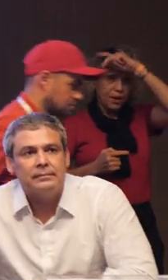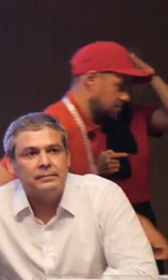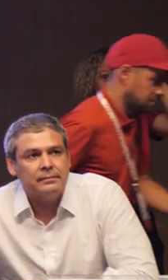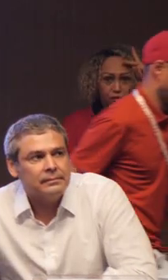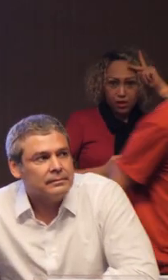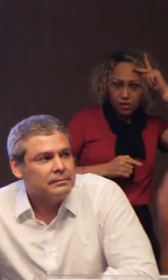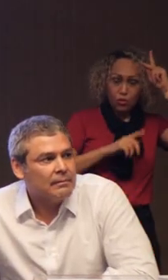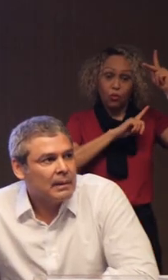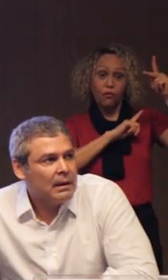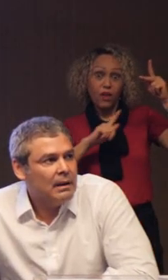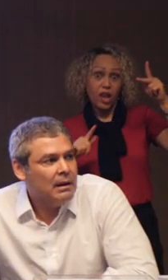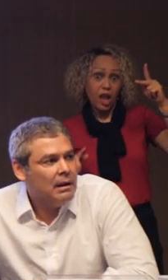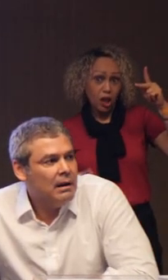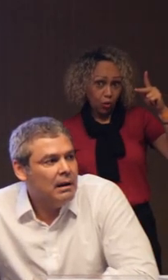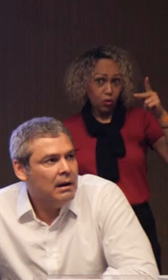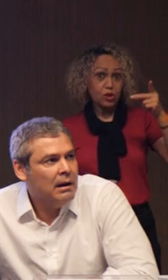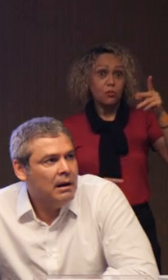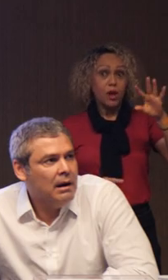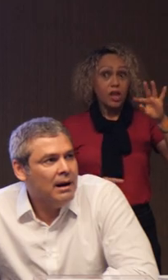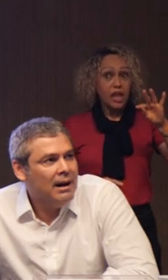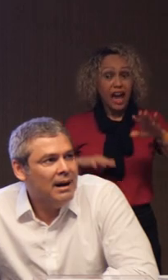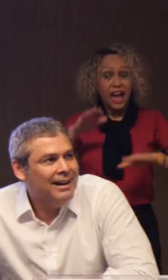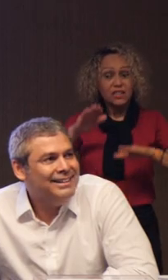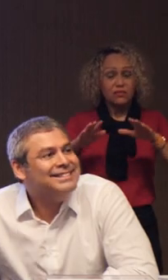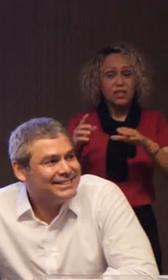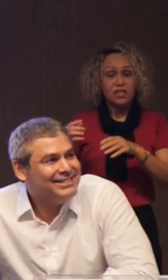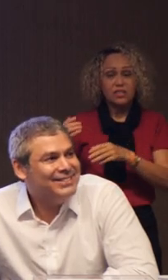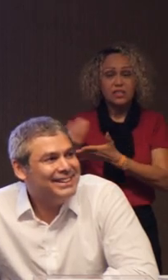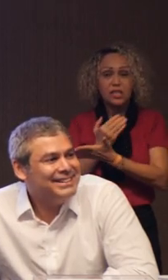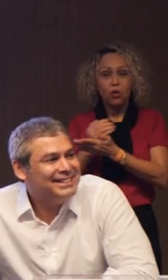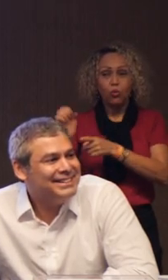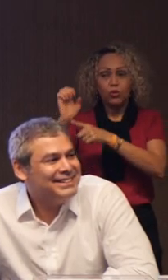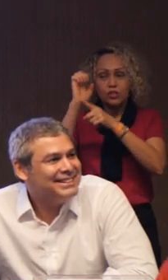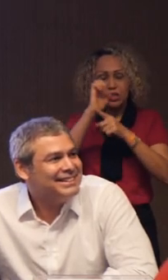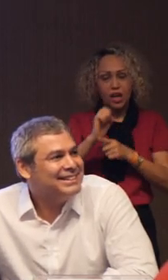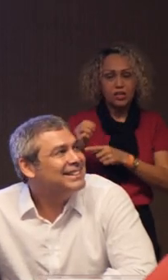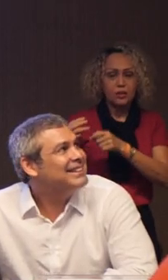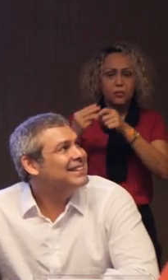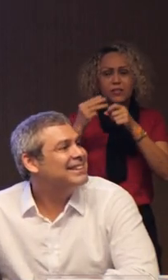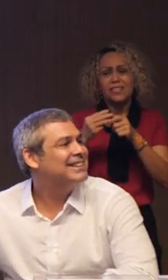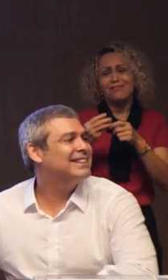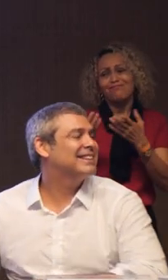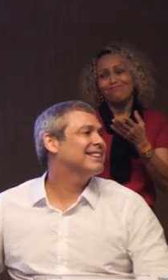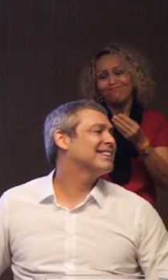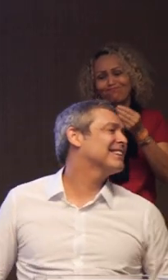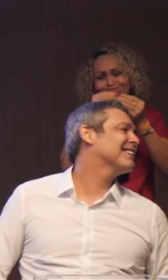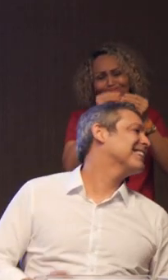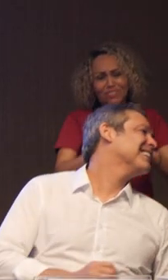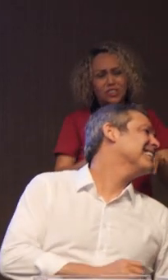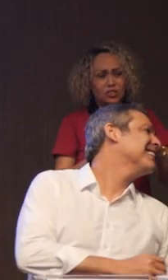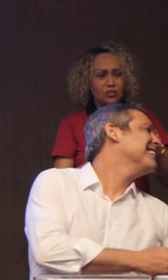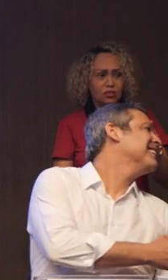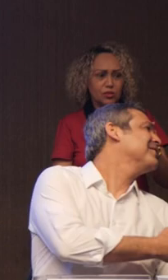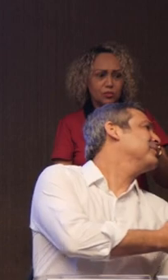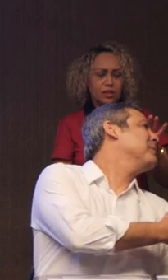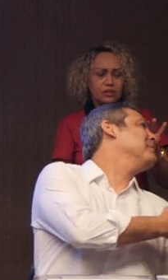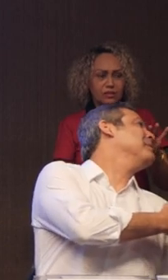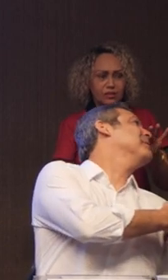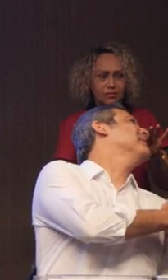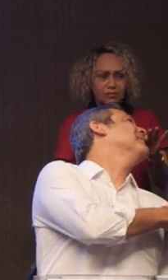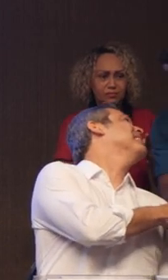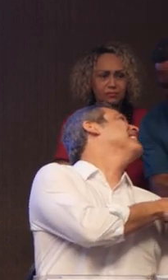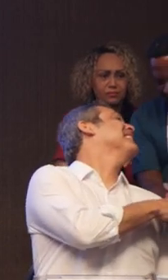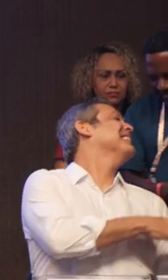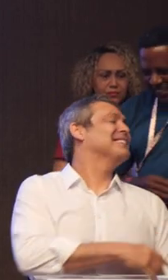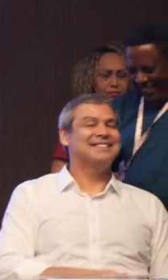quem levanta a bandeira vermelha, o nome do Lula e a estrela do PT, mas são quem vão lá, como ele disse, realmente entregar a chave, é quem está